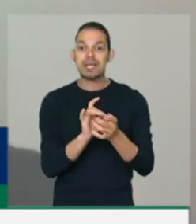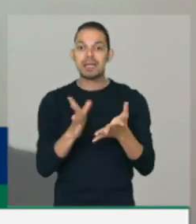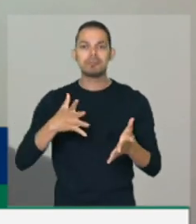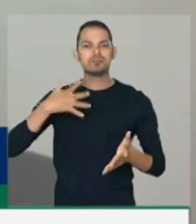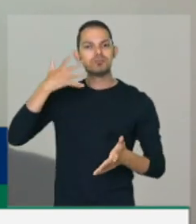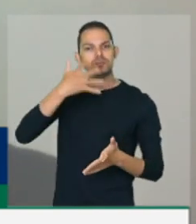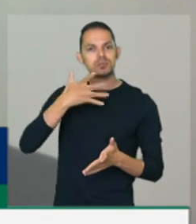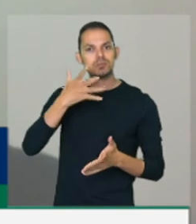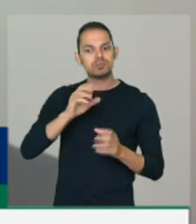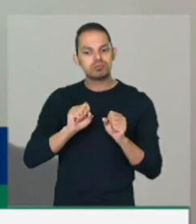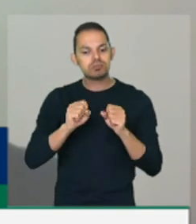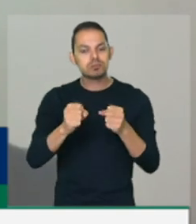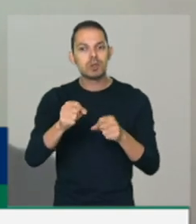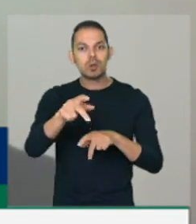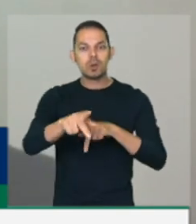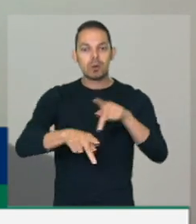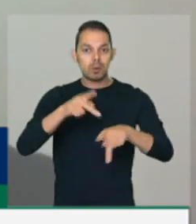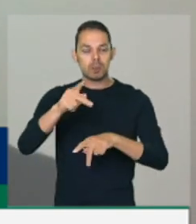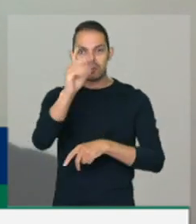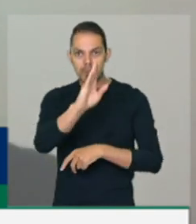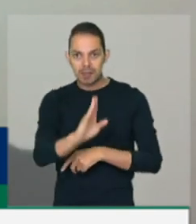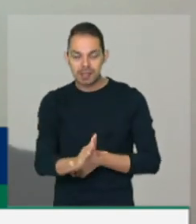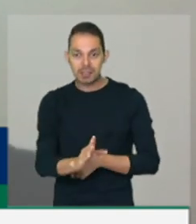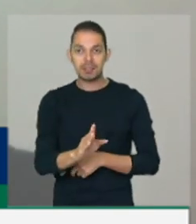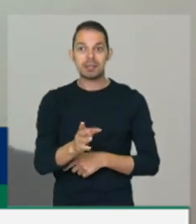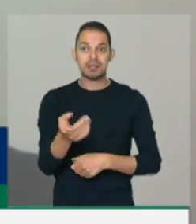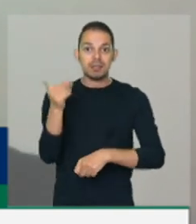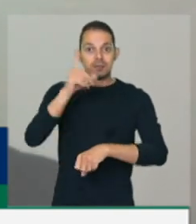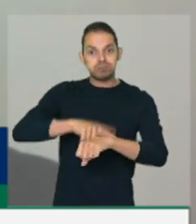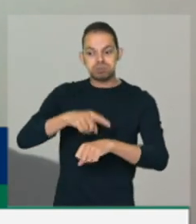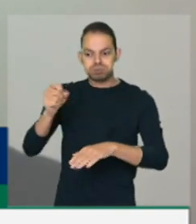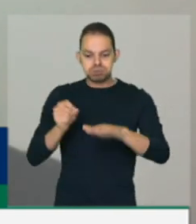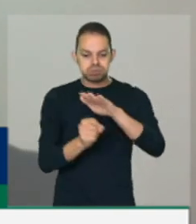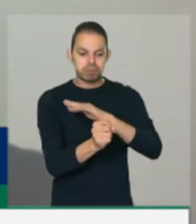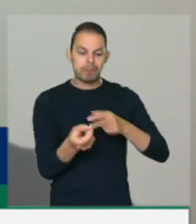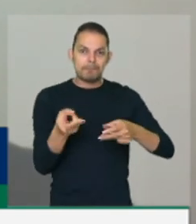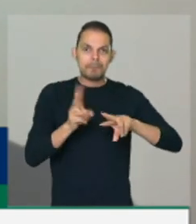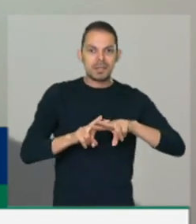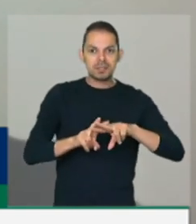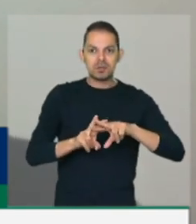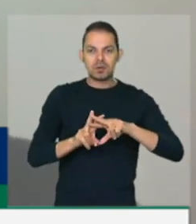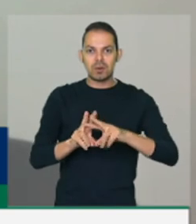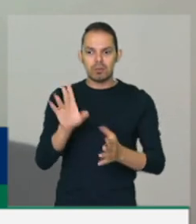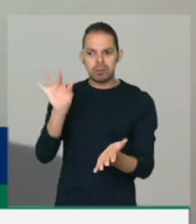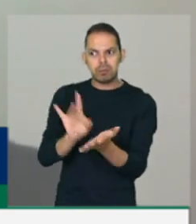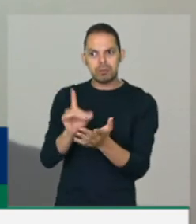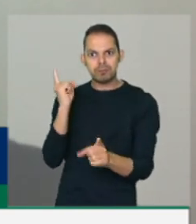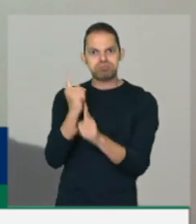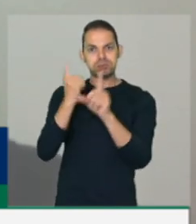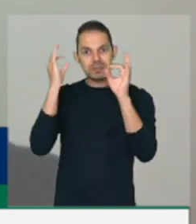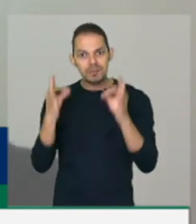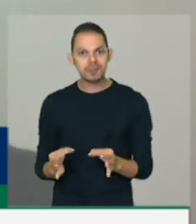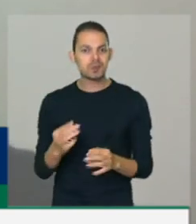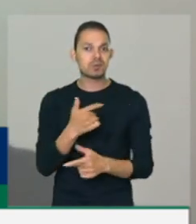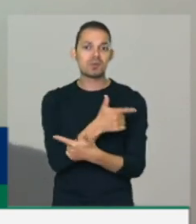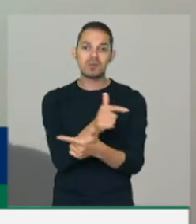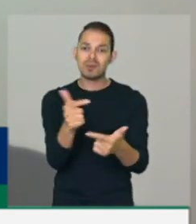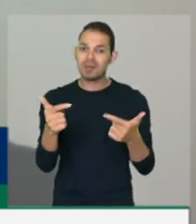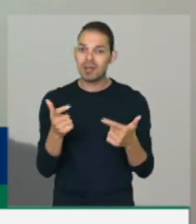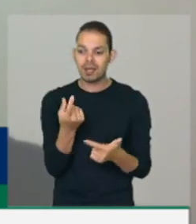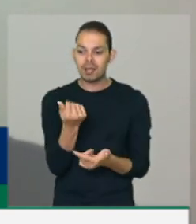do povo brasileiro, sendo preso flagrancialmente, sem um flagrante, sem fiança, onde não tem, na